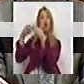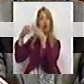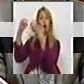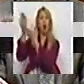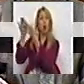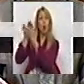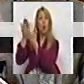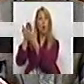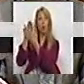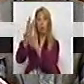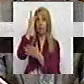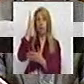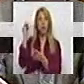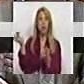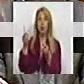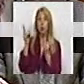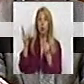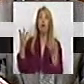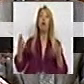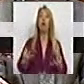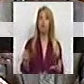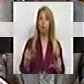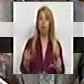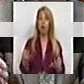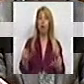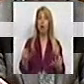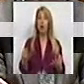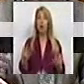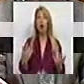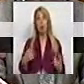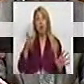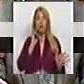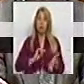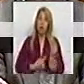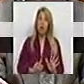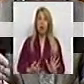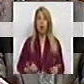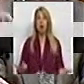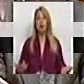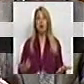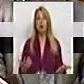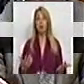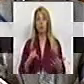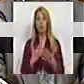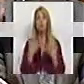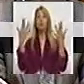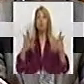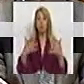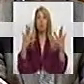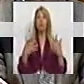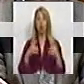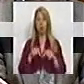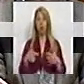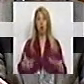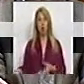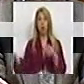foram negociações fáceis e foram as negociações necessárias para que este orçamento estivesse hoje